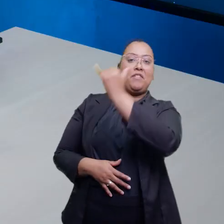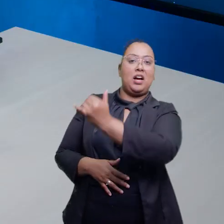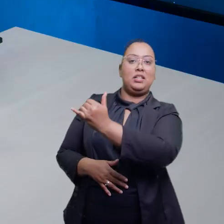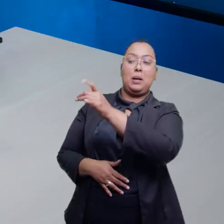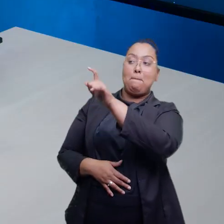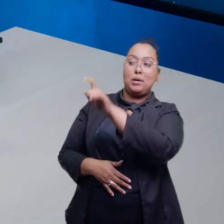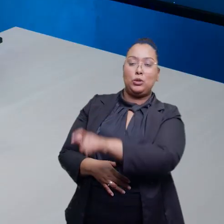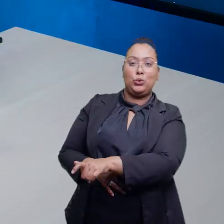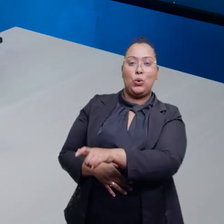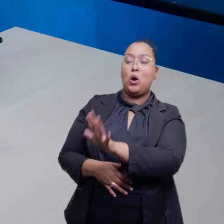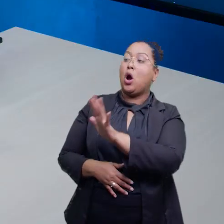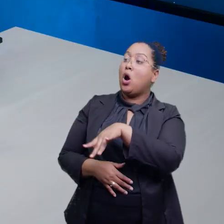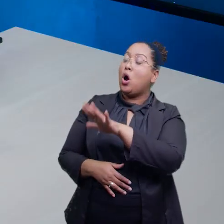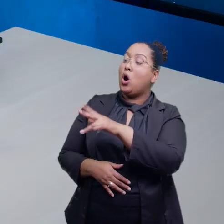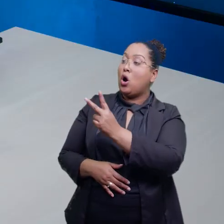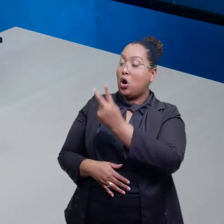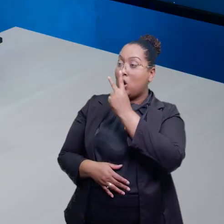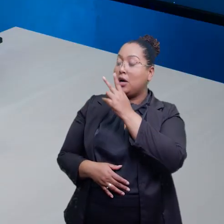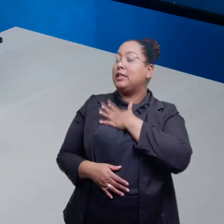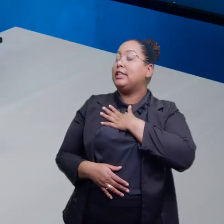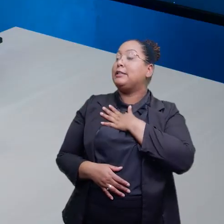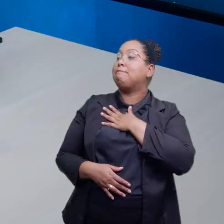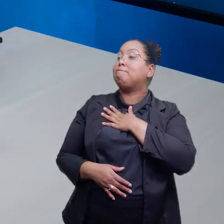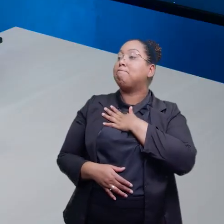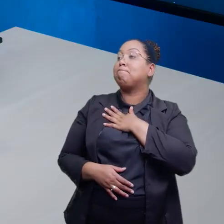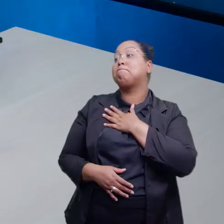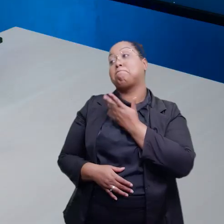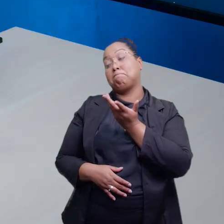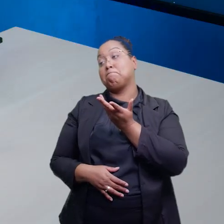aquela pessoa e vai falar assim, olha,